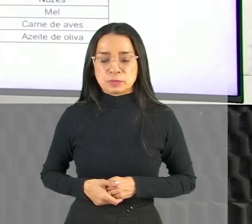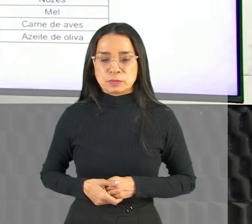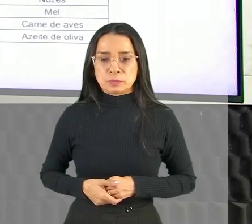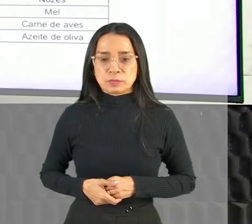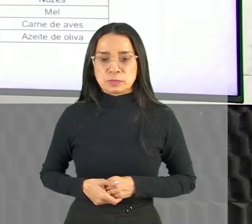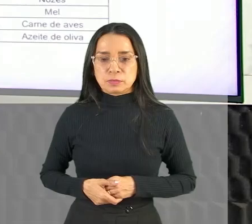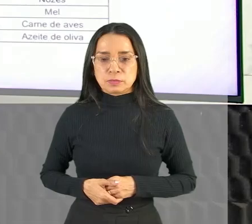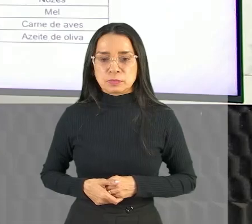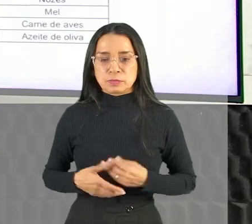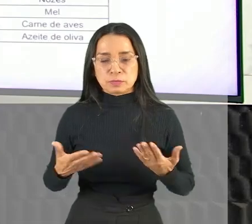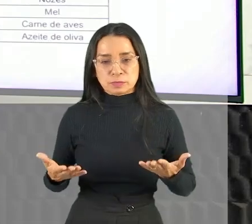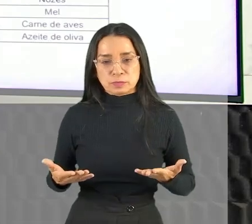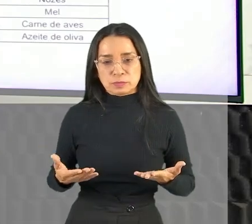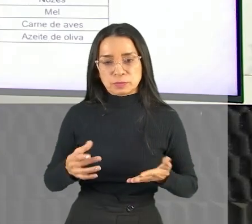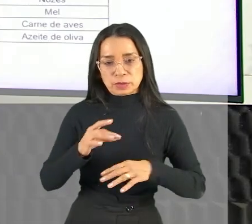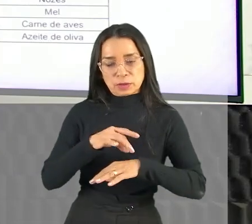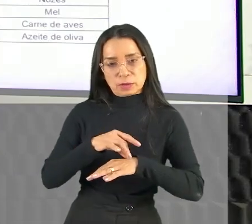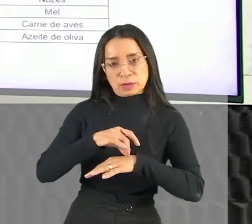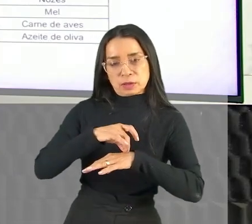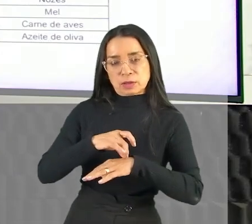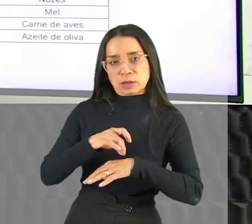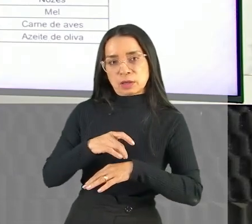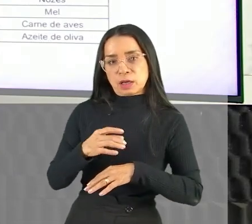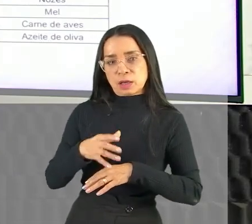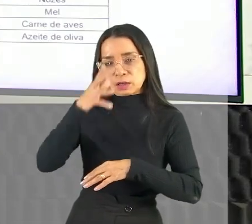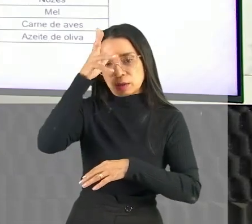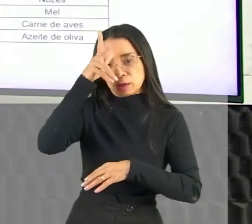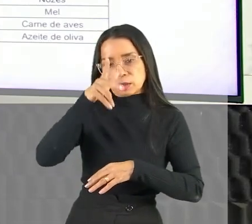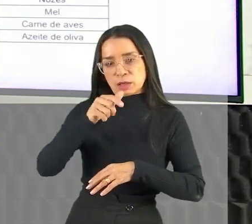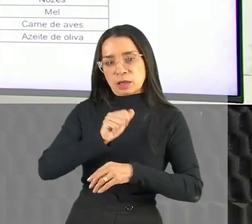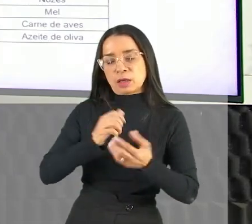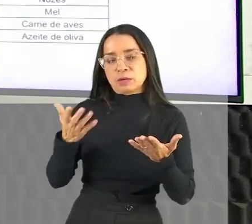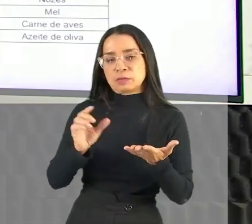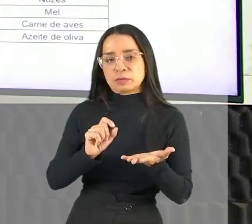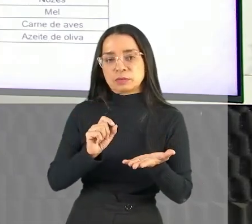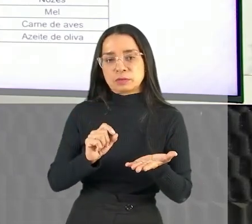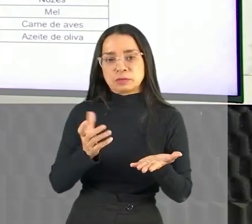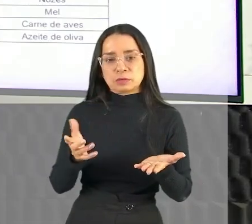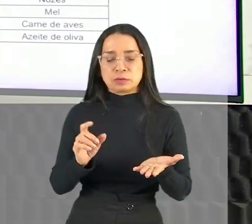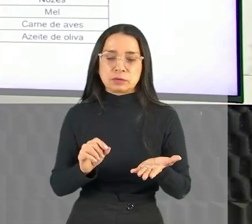proteína, né? Carne, proteína. Eu estou atrás de carboidrato.